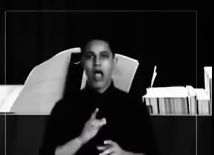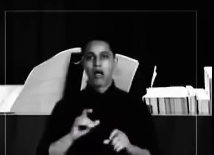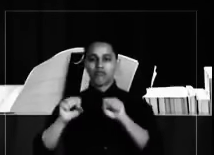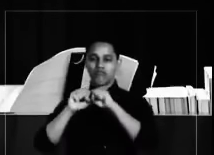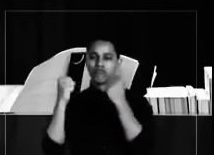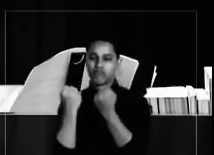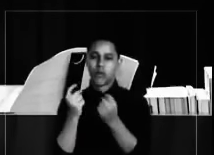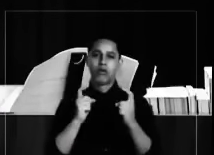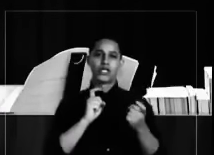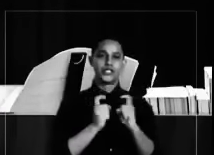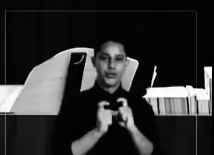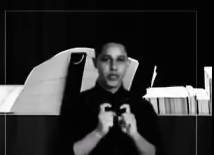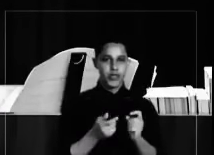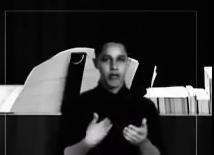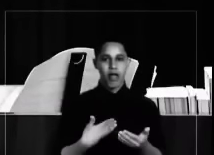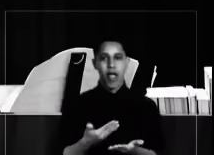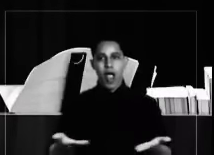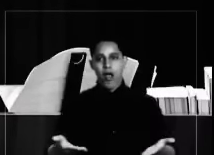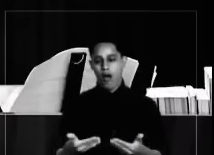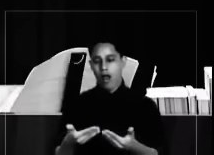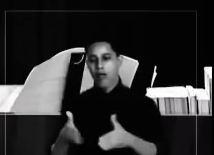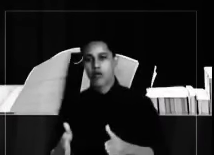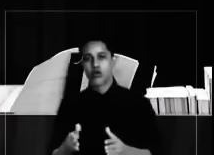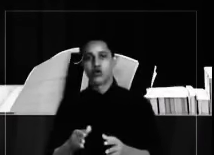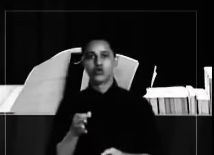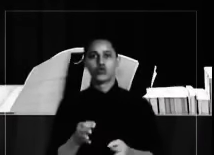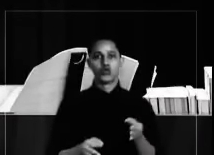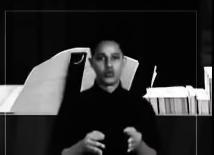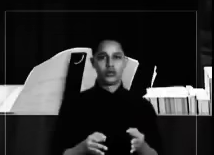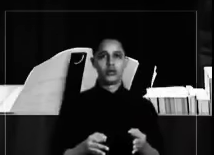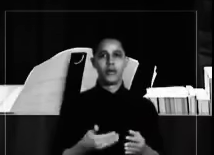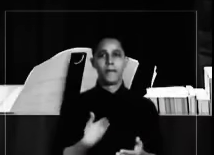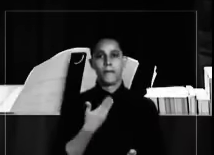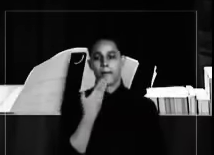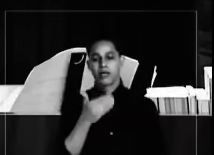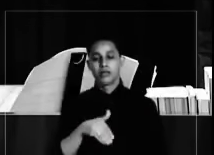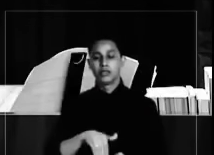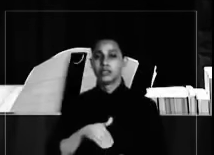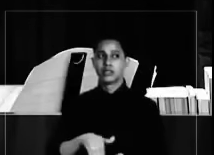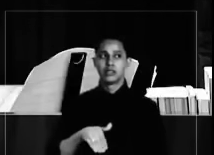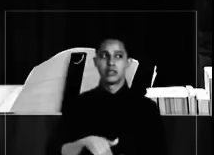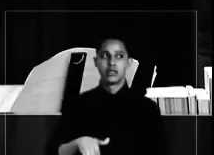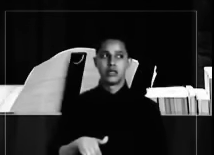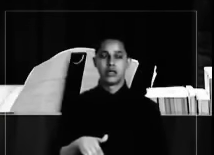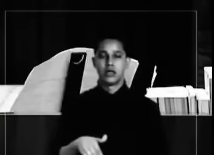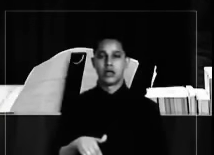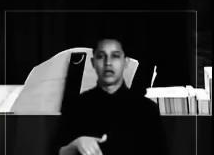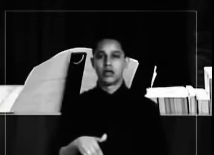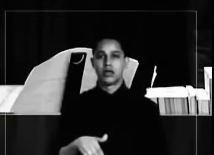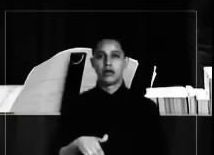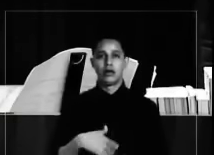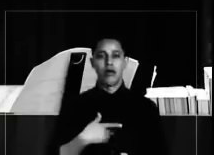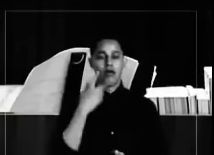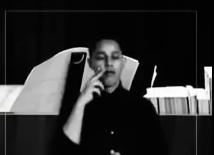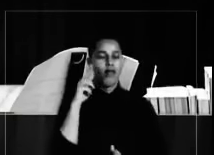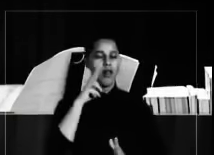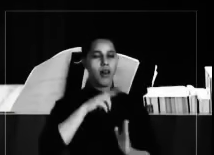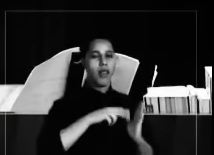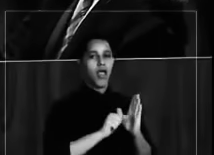vez de ficar comprar mais um tênis de marca, você apoia uma causa que você ache boa e me